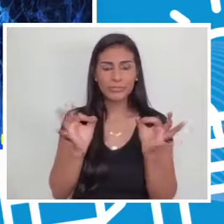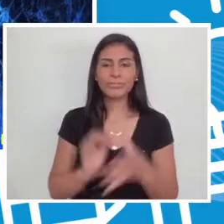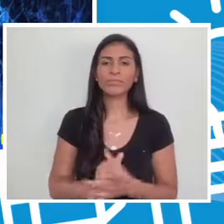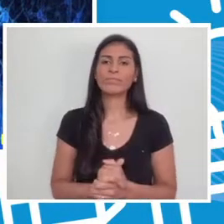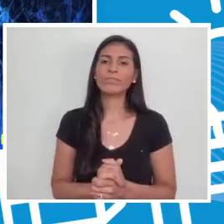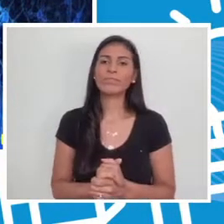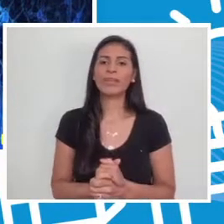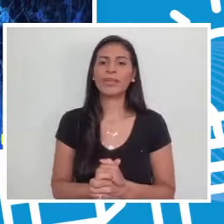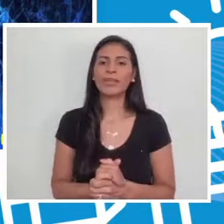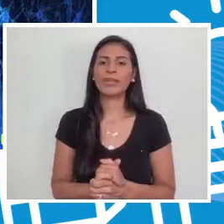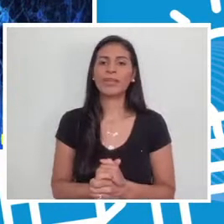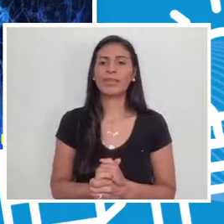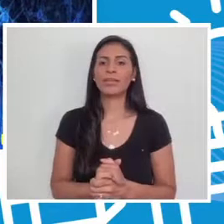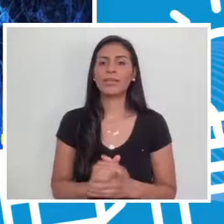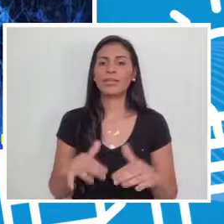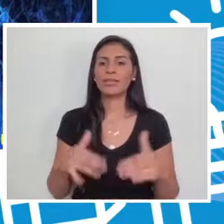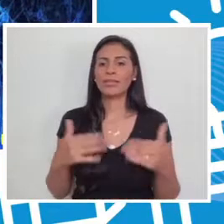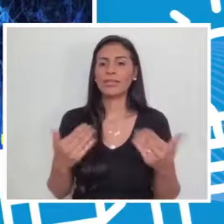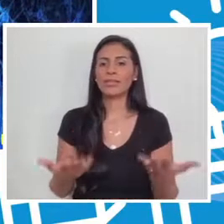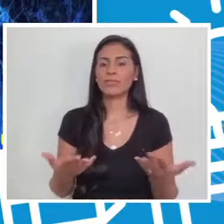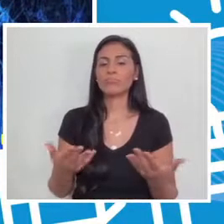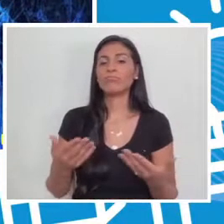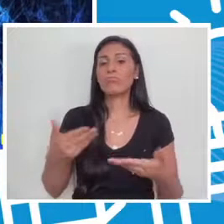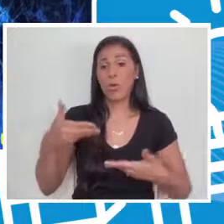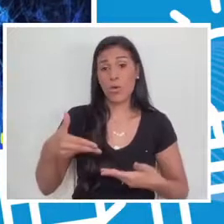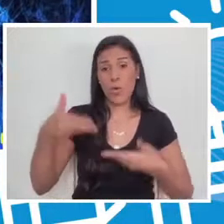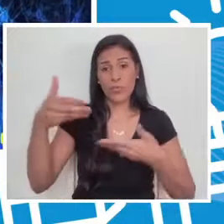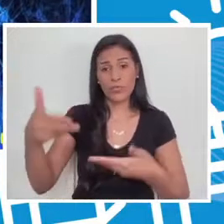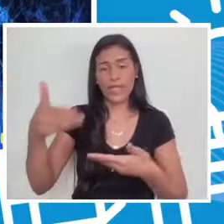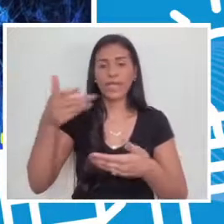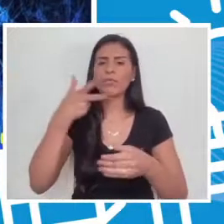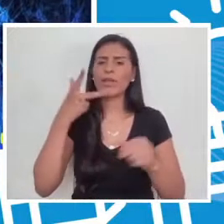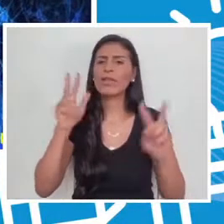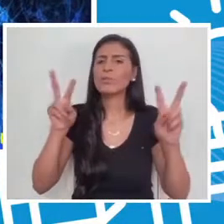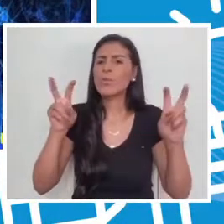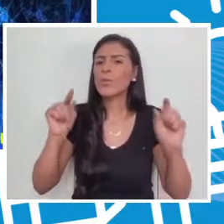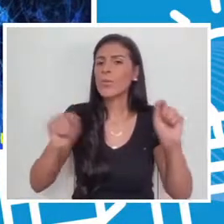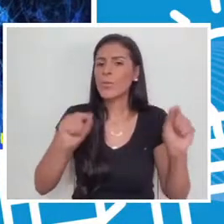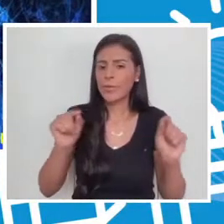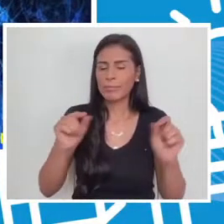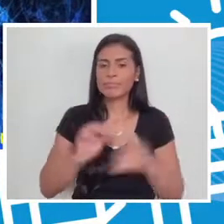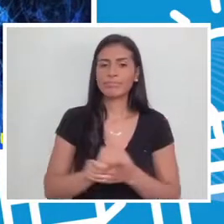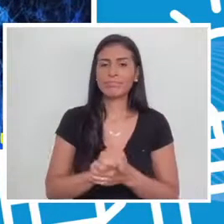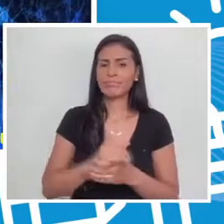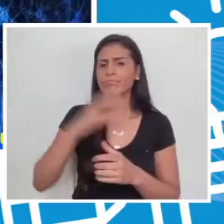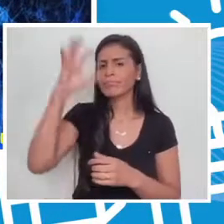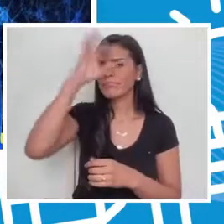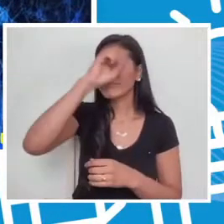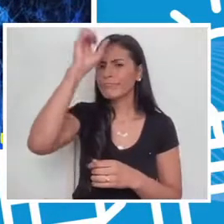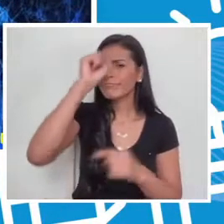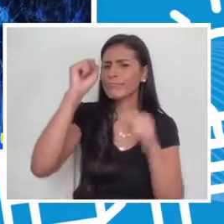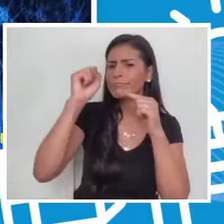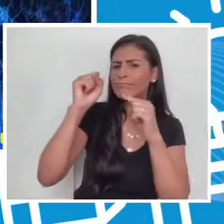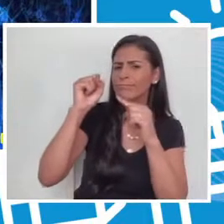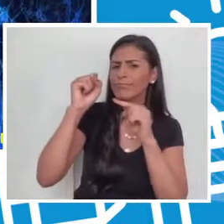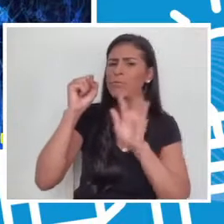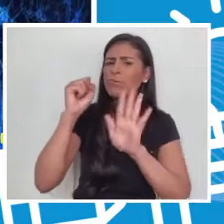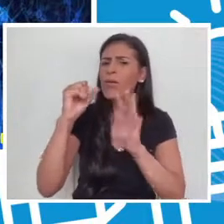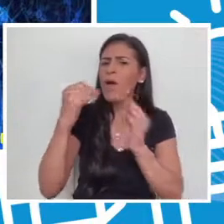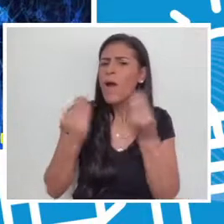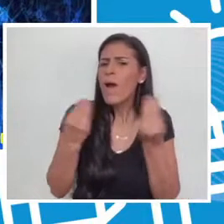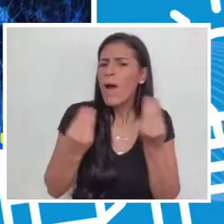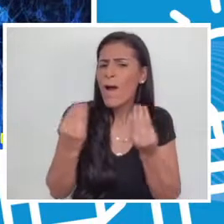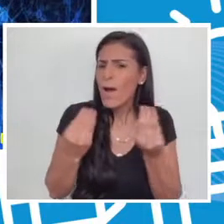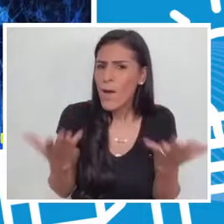Bom, o título para o qual me convidaram é Como se aprende. E, em primeiro lugar, eu queria pedir